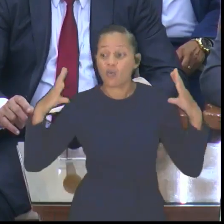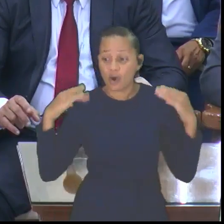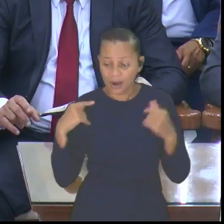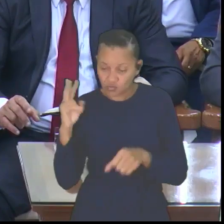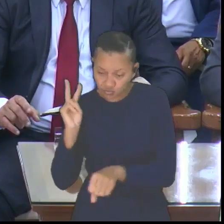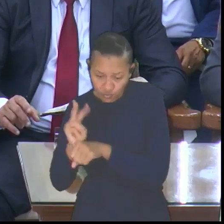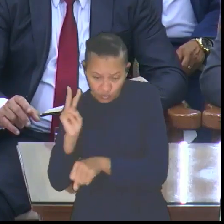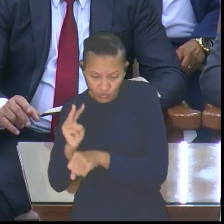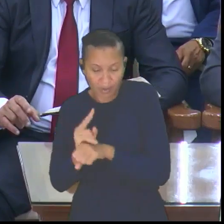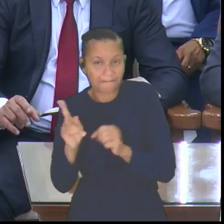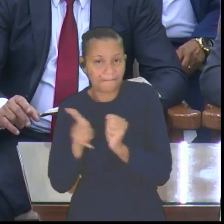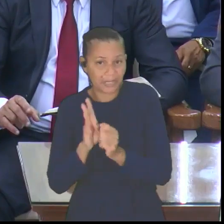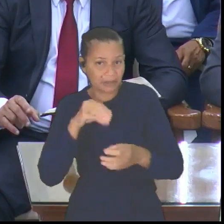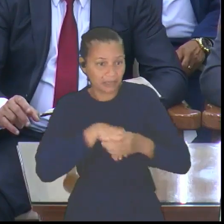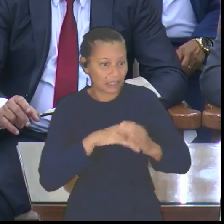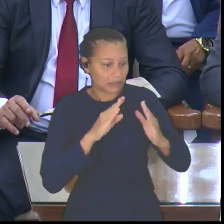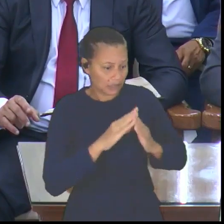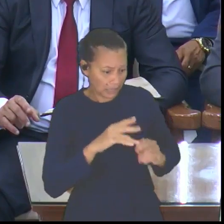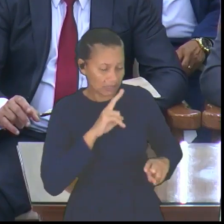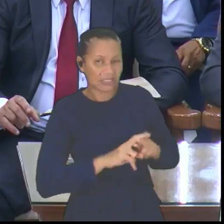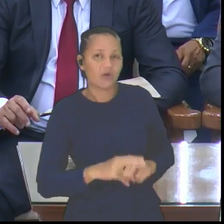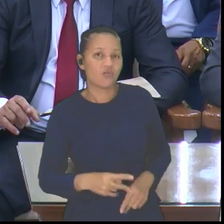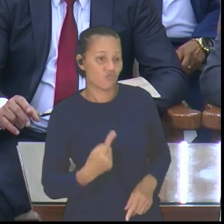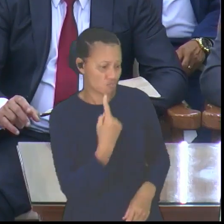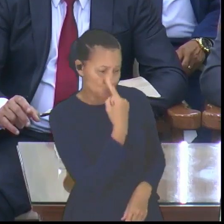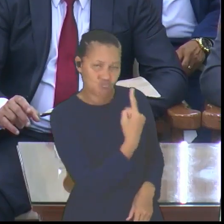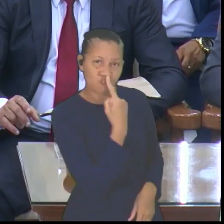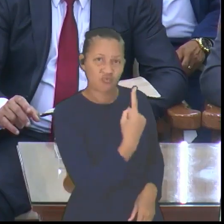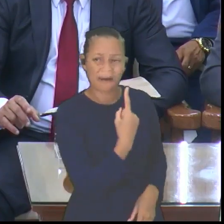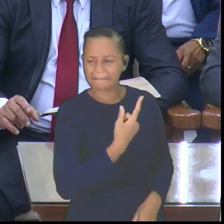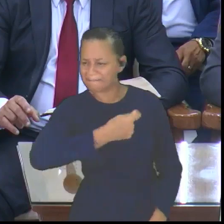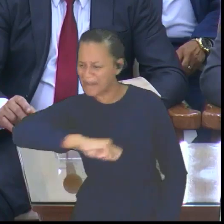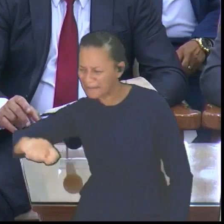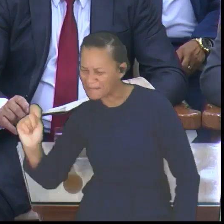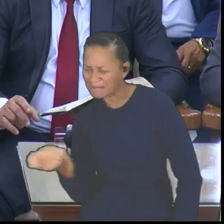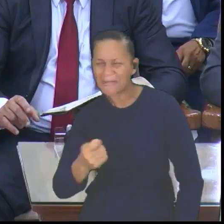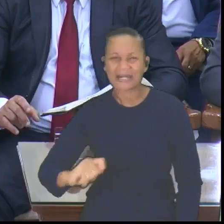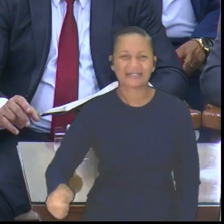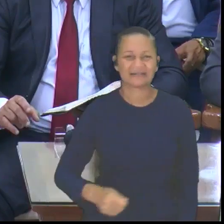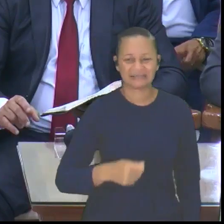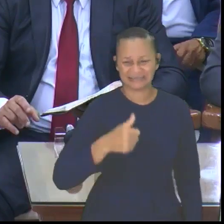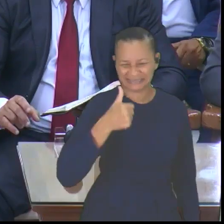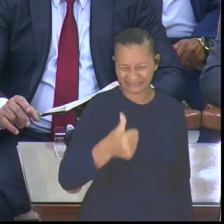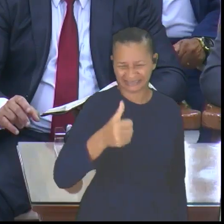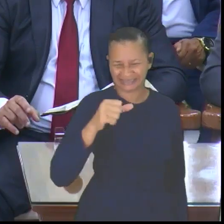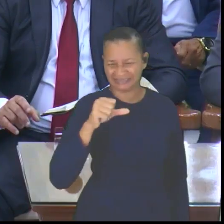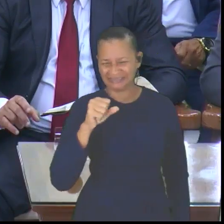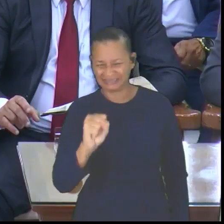Pedro aqui na prisão, Deus fez descer um lá e matou